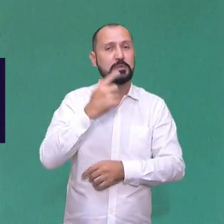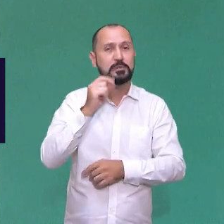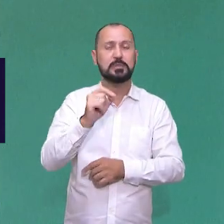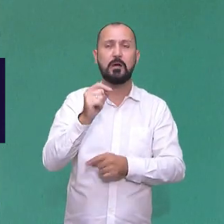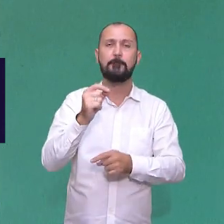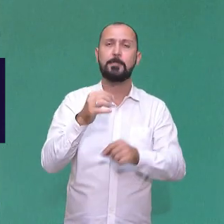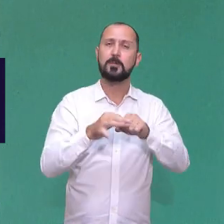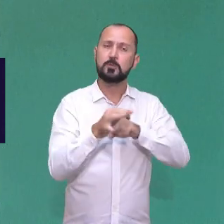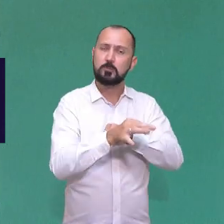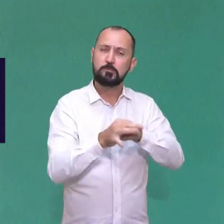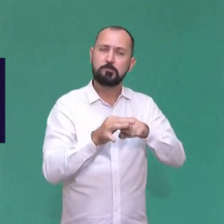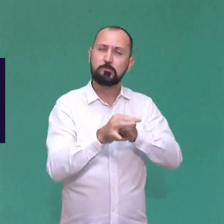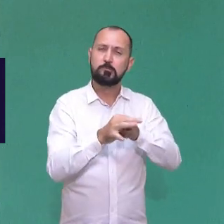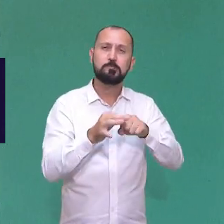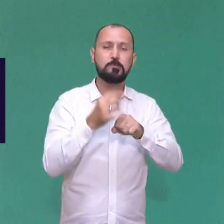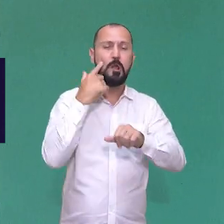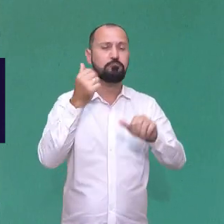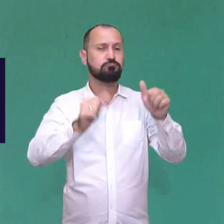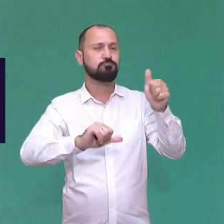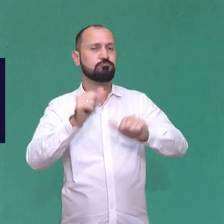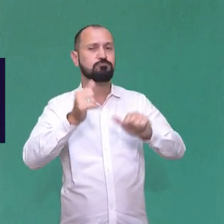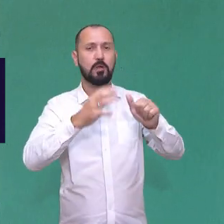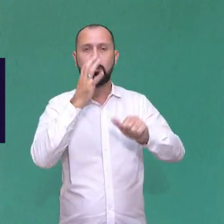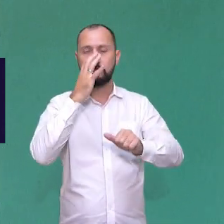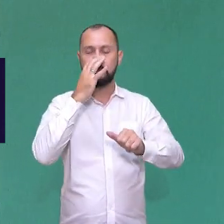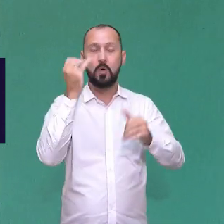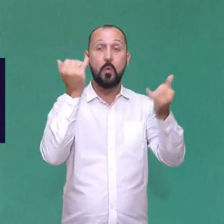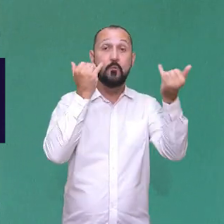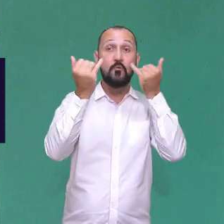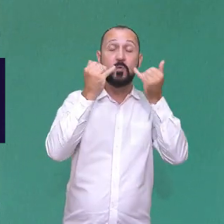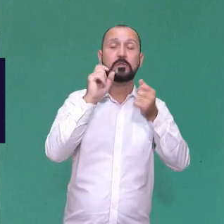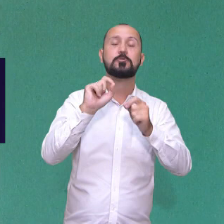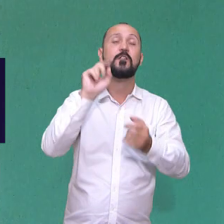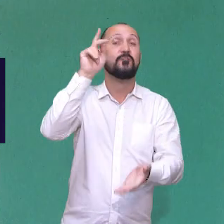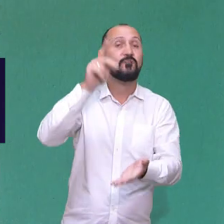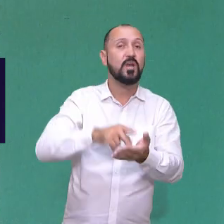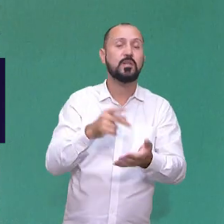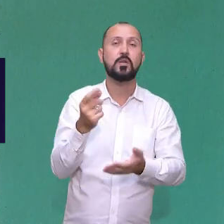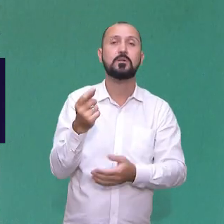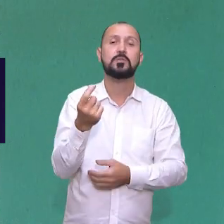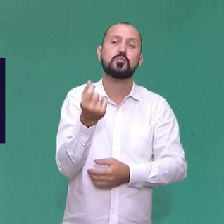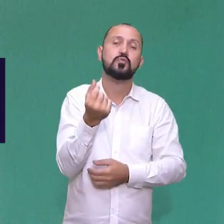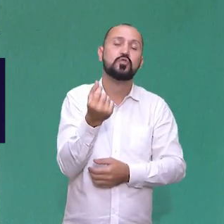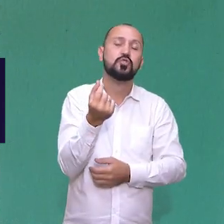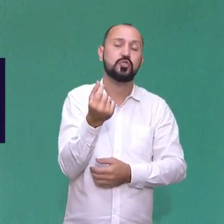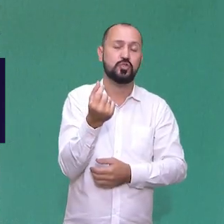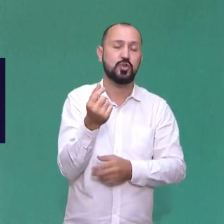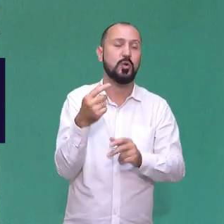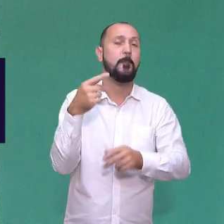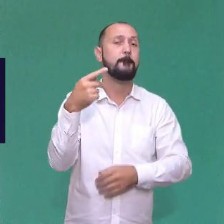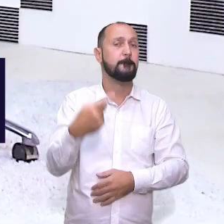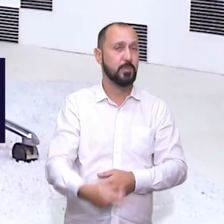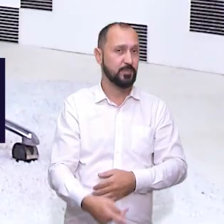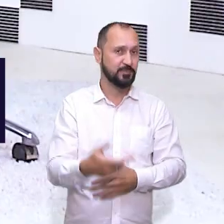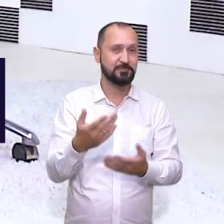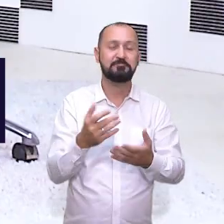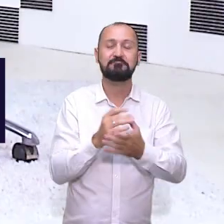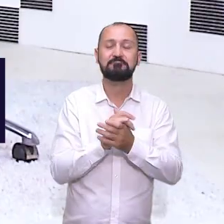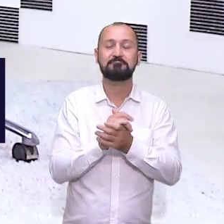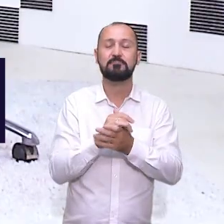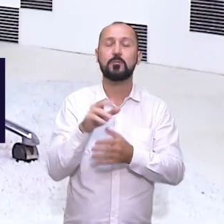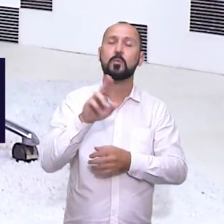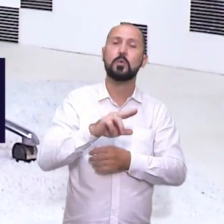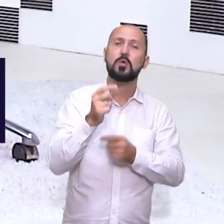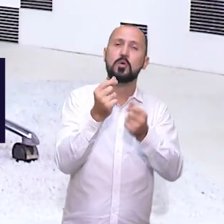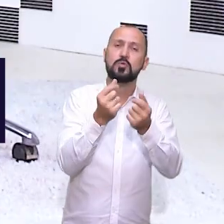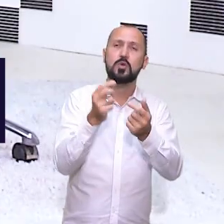aperfeiçoar principalmente o controle social e aumentar a massa crítica, a análise das pessoas com mais informação sobre o que efetivamente